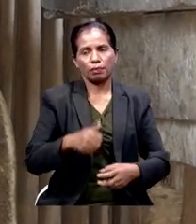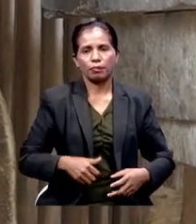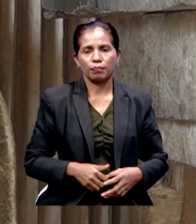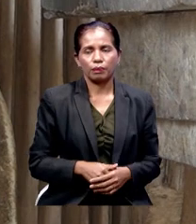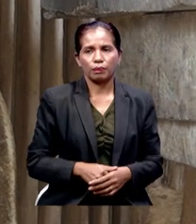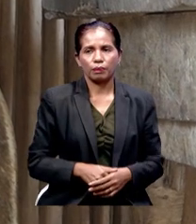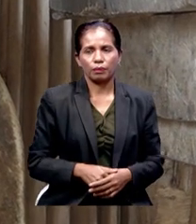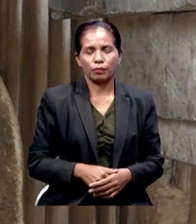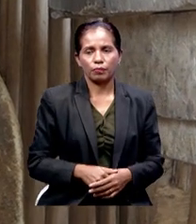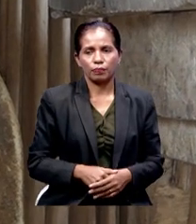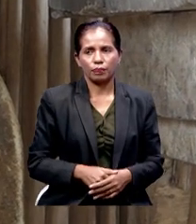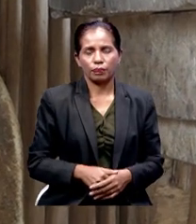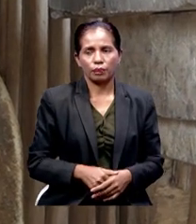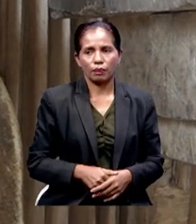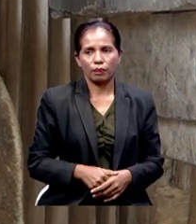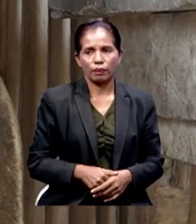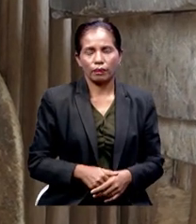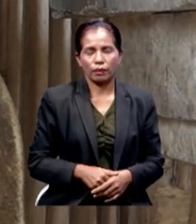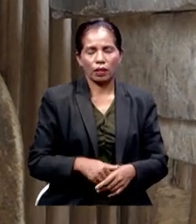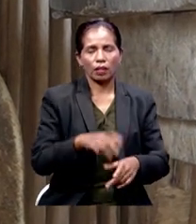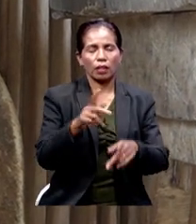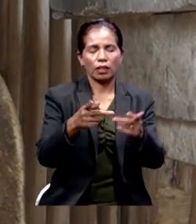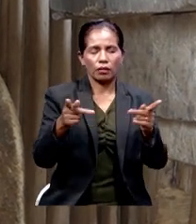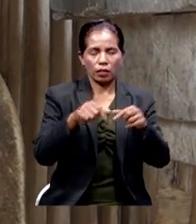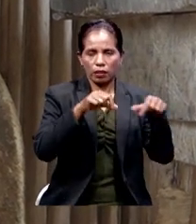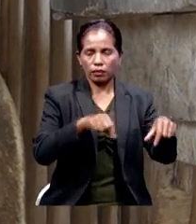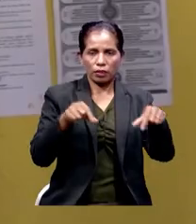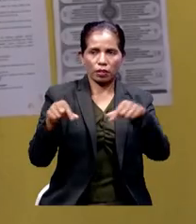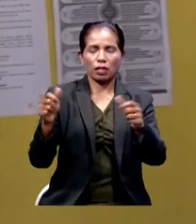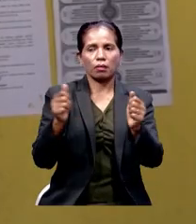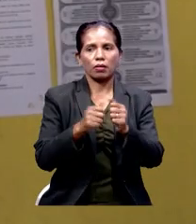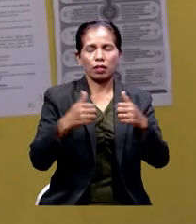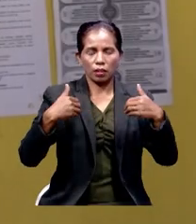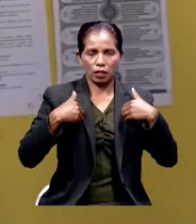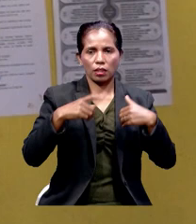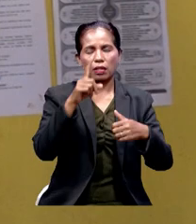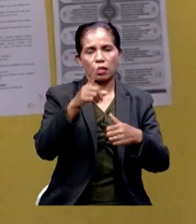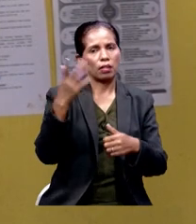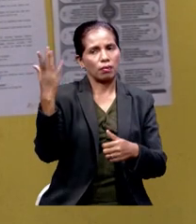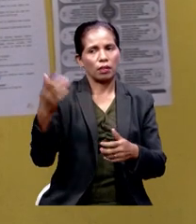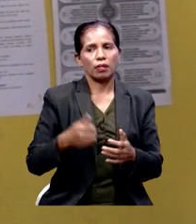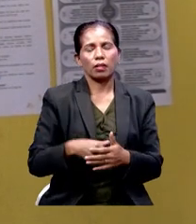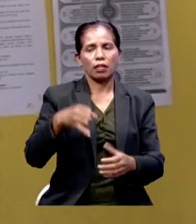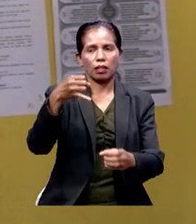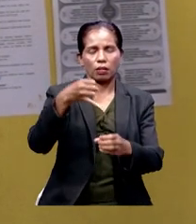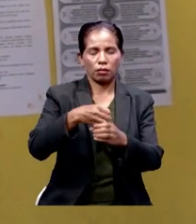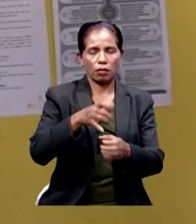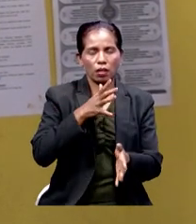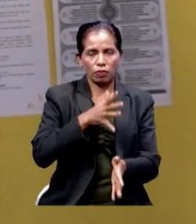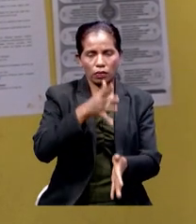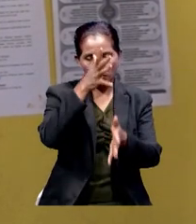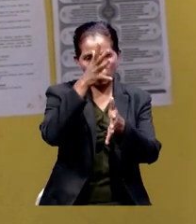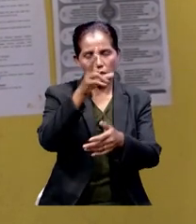Iha kai sabe ne senti dif senti ne laos alo de jufet se iha ta naing ida hina ba e inklui ta nos katuas naing rua